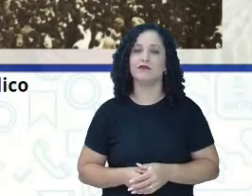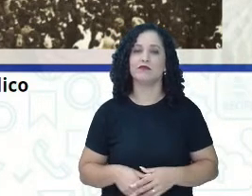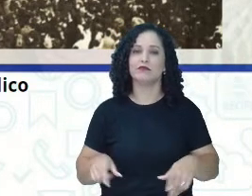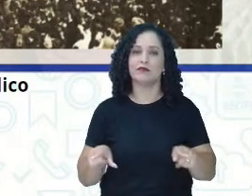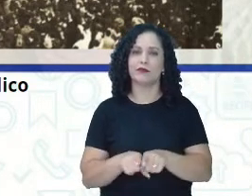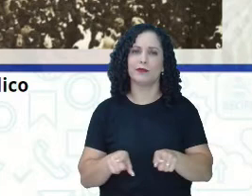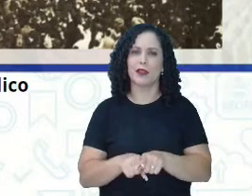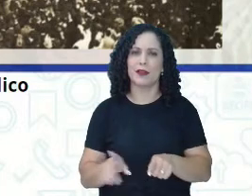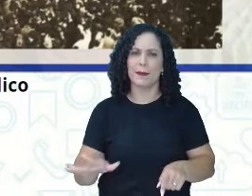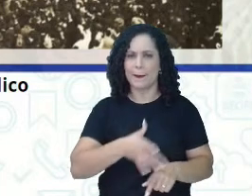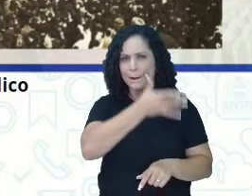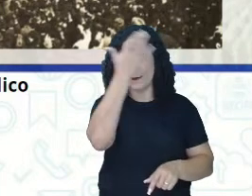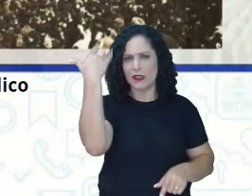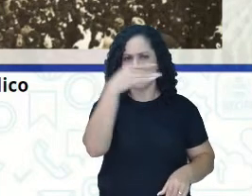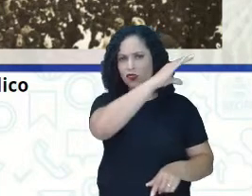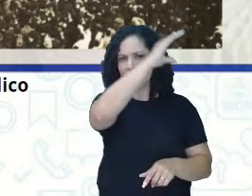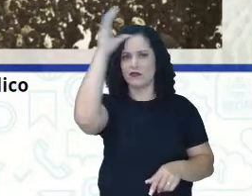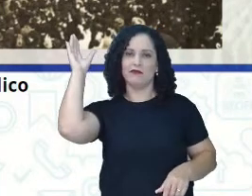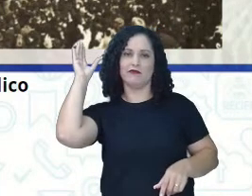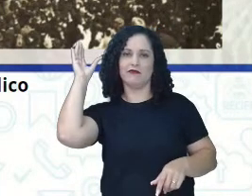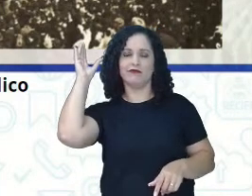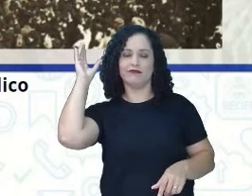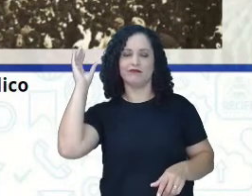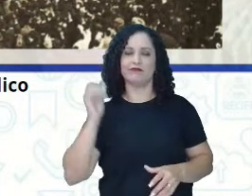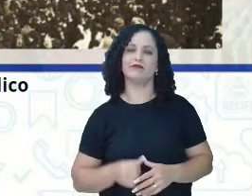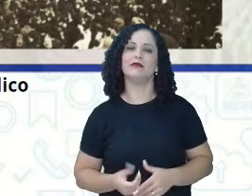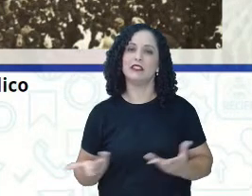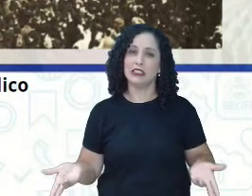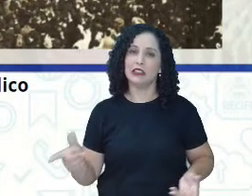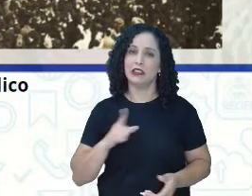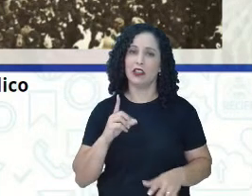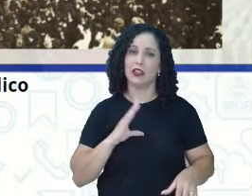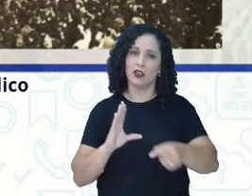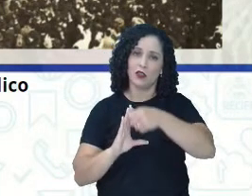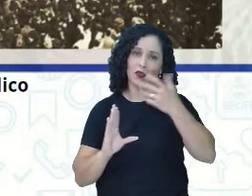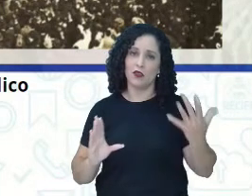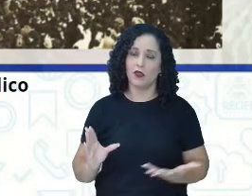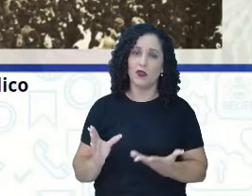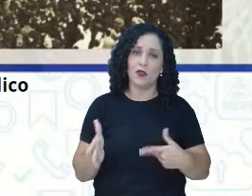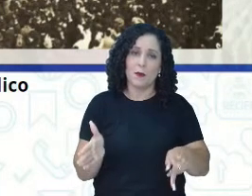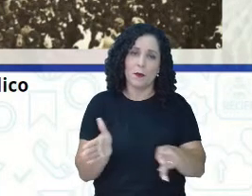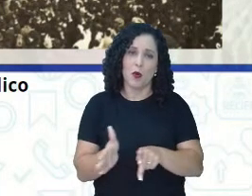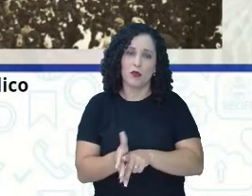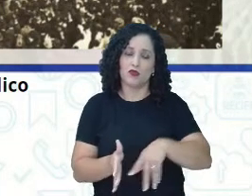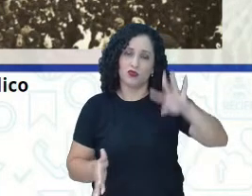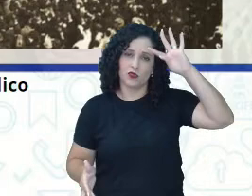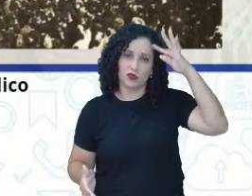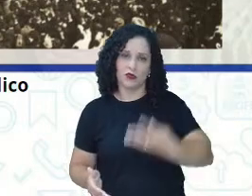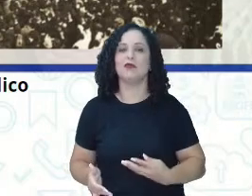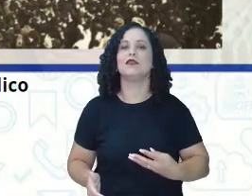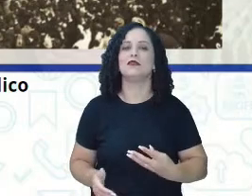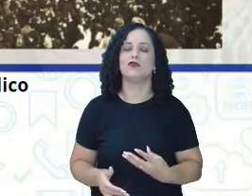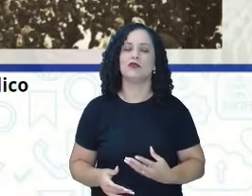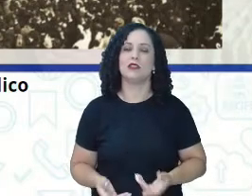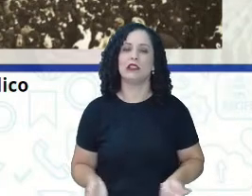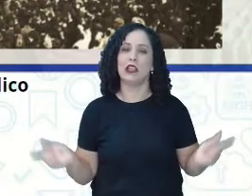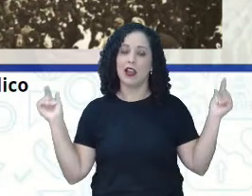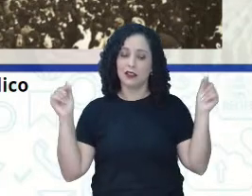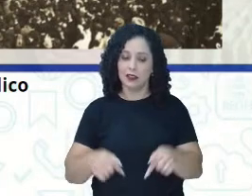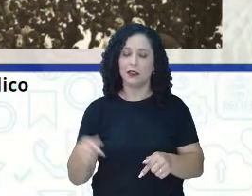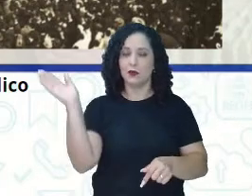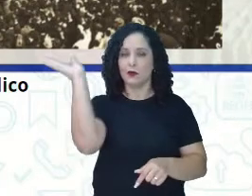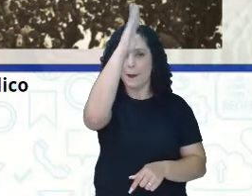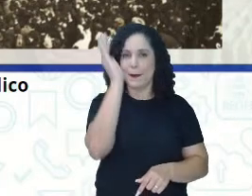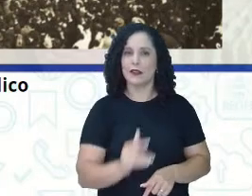enquanto cidadão-cidadã. E nesse sentido, as consequências estão presentes até hoje. E ainda mais porque no Brasil nós